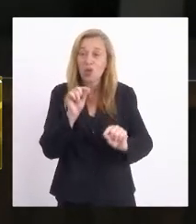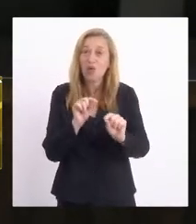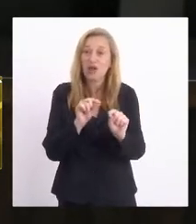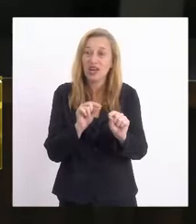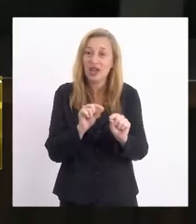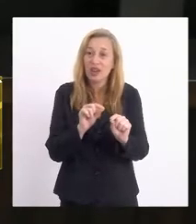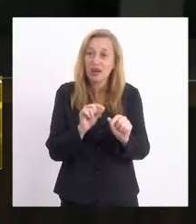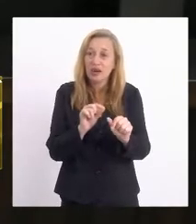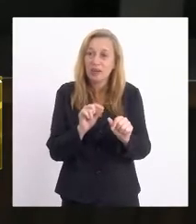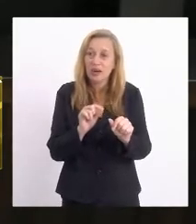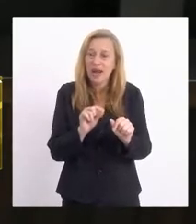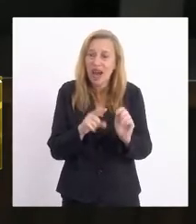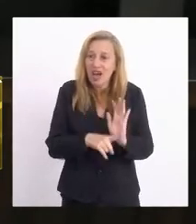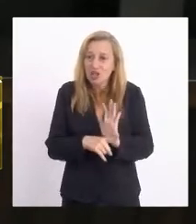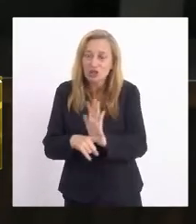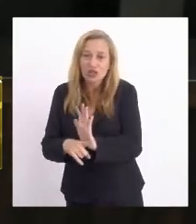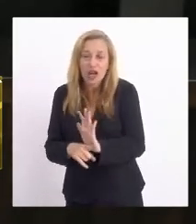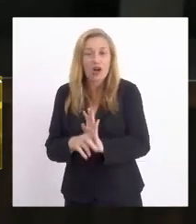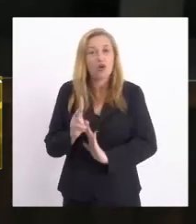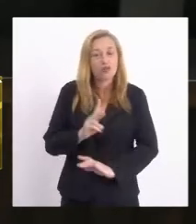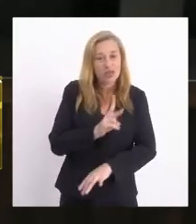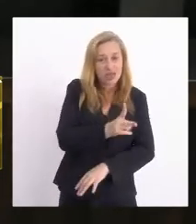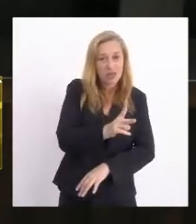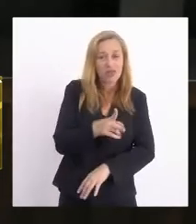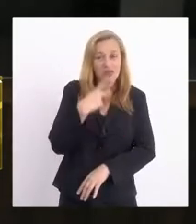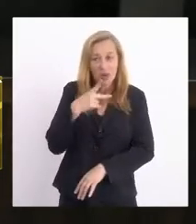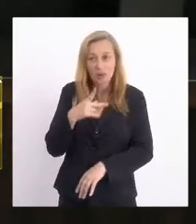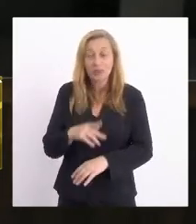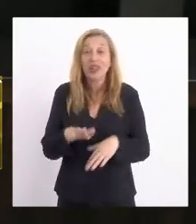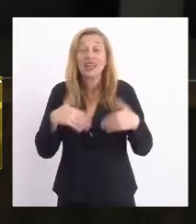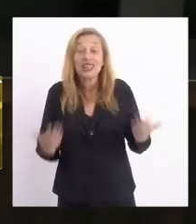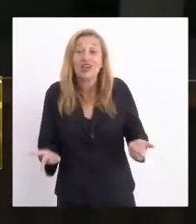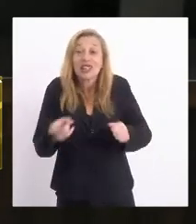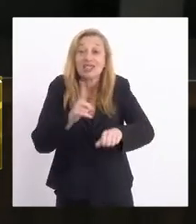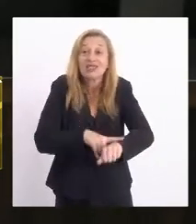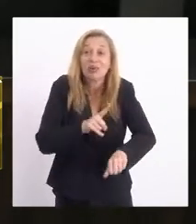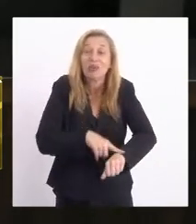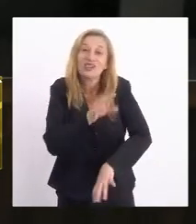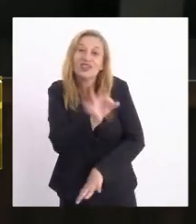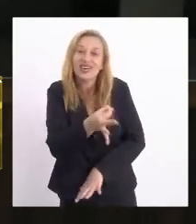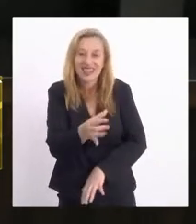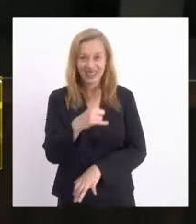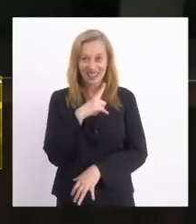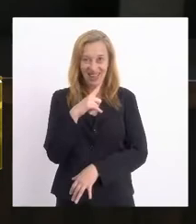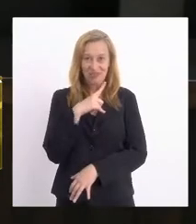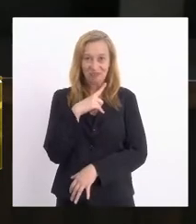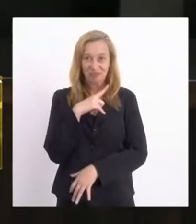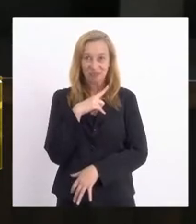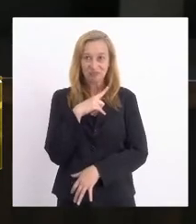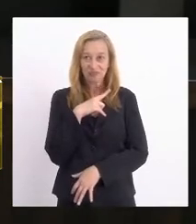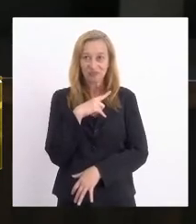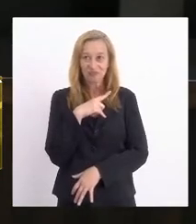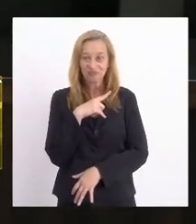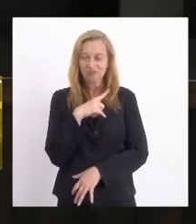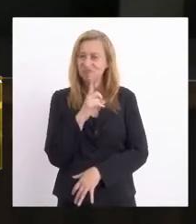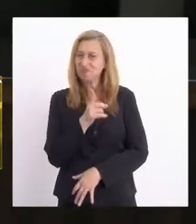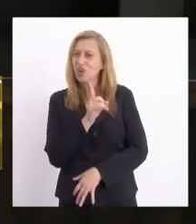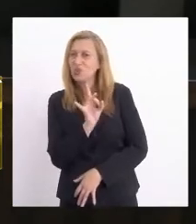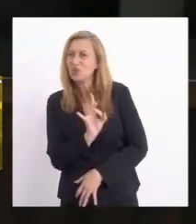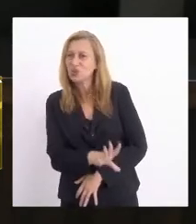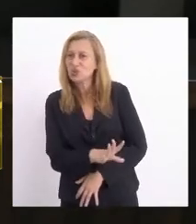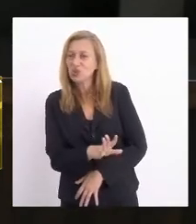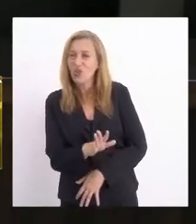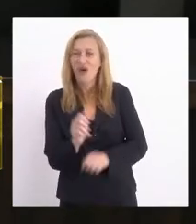refrigério na mente que o senhor tanto Falou então esse momento eu tenho certeza que não é